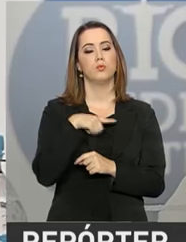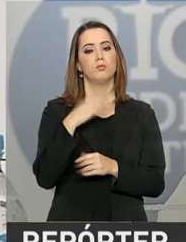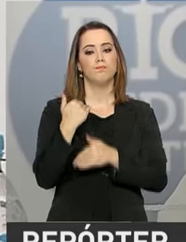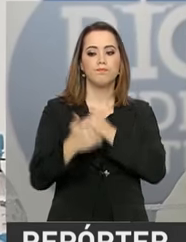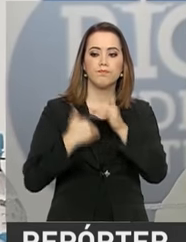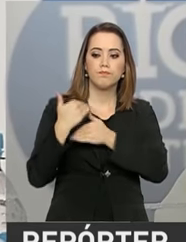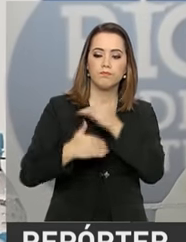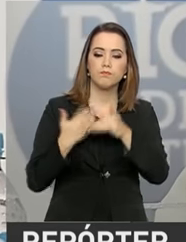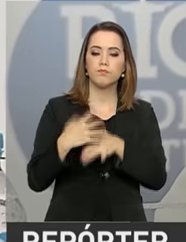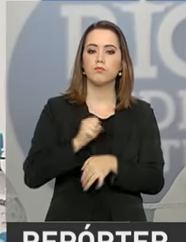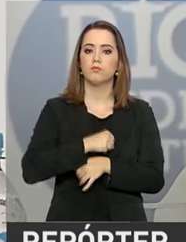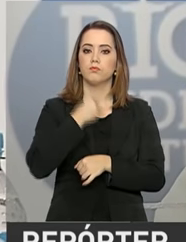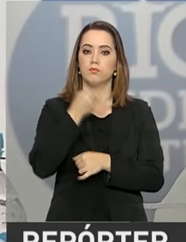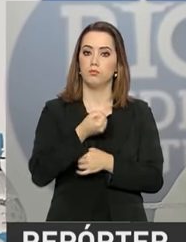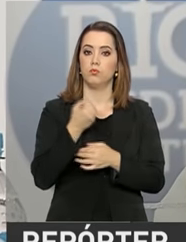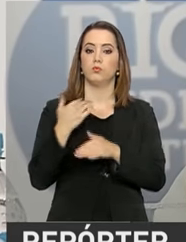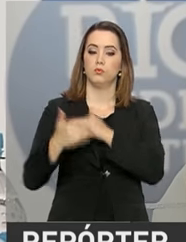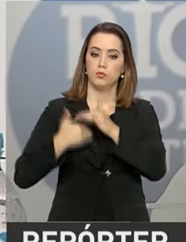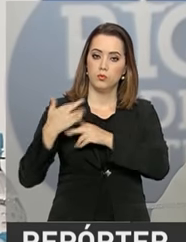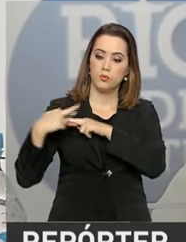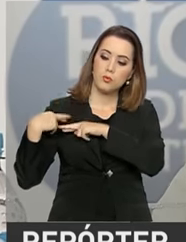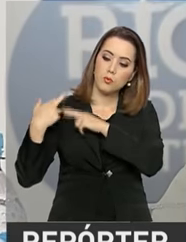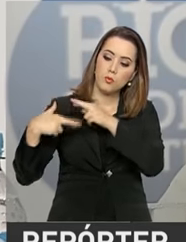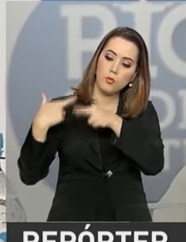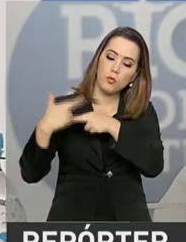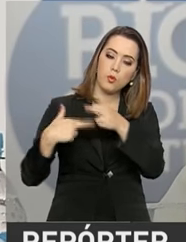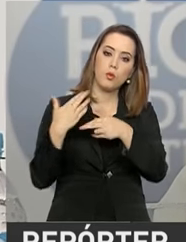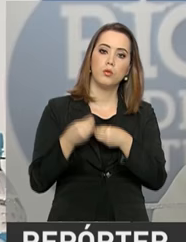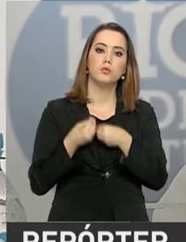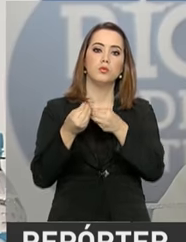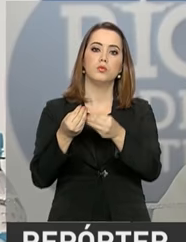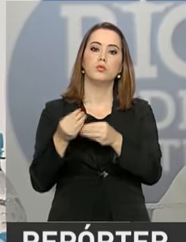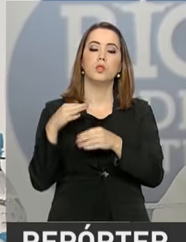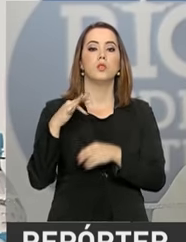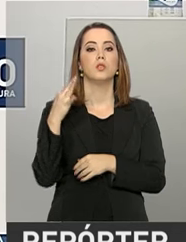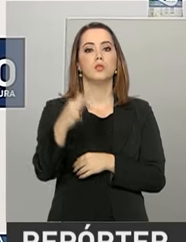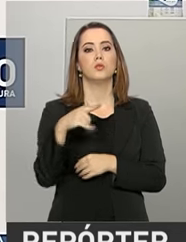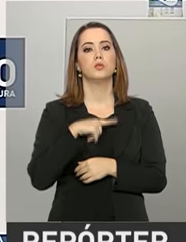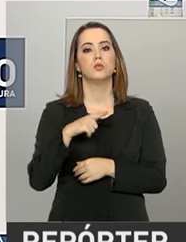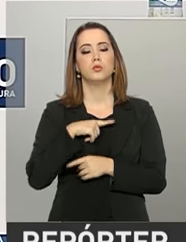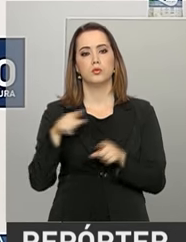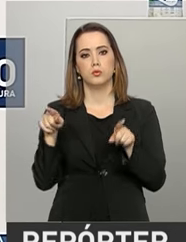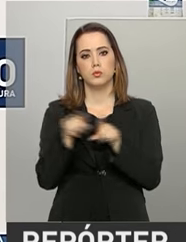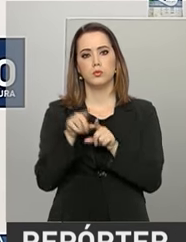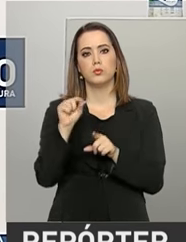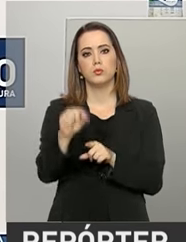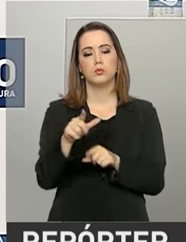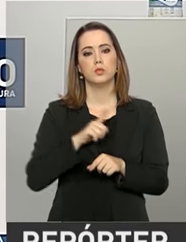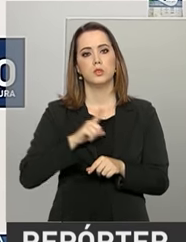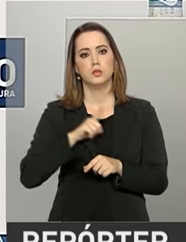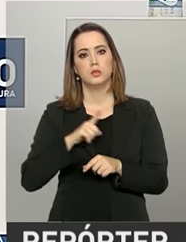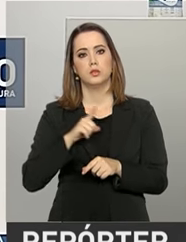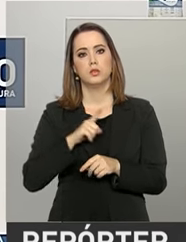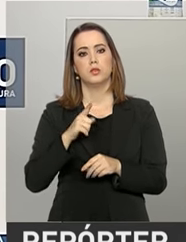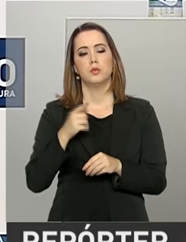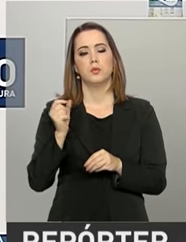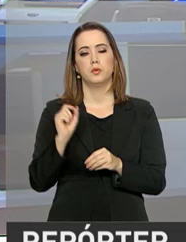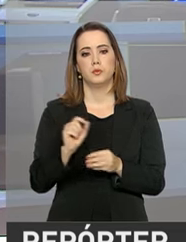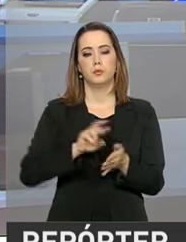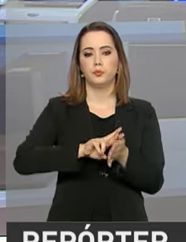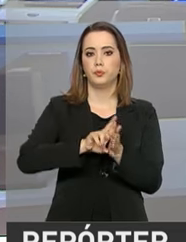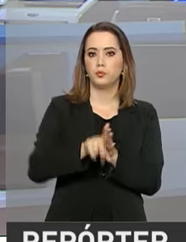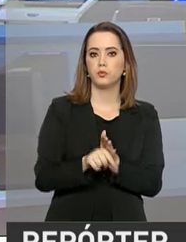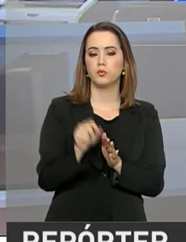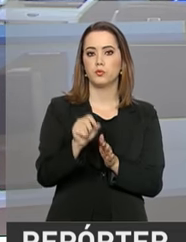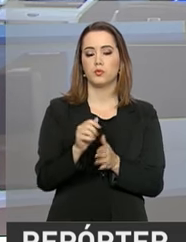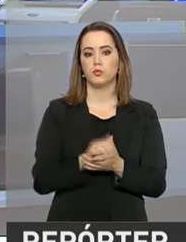futuras gerações e que assim como o Brasil a olimpíada japonesa será marcada pela sustentabilidade